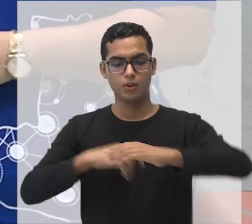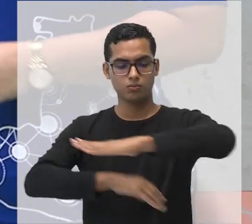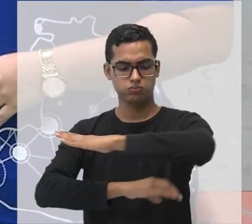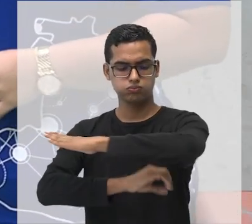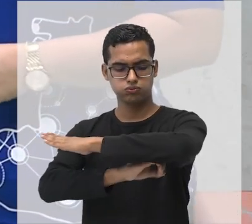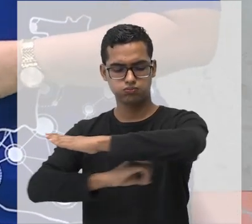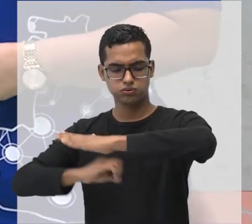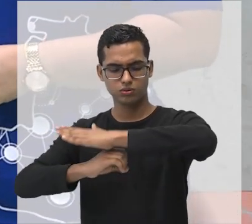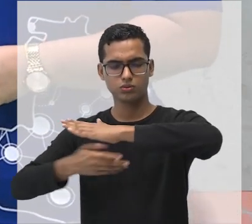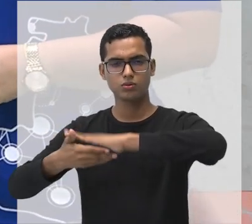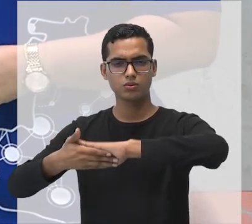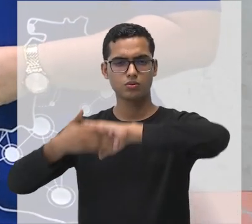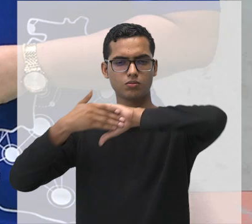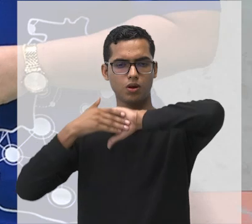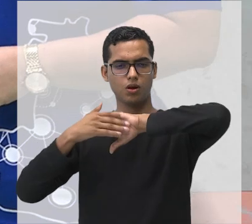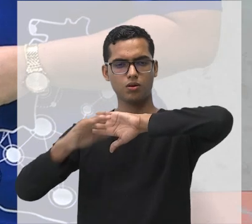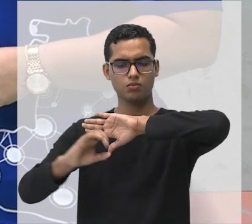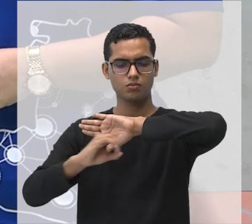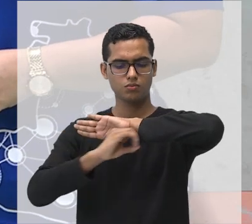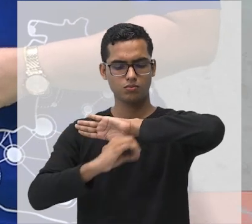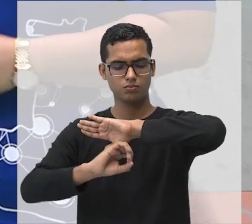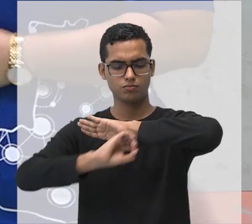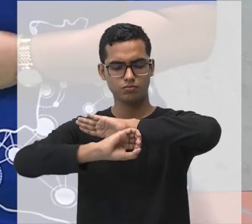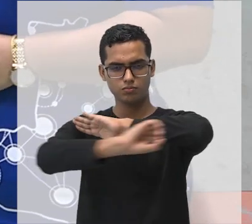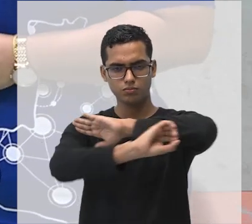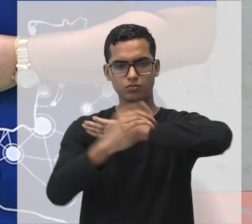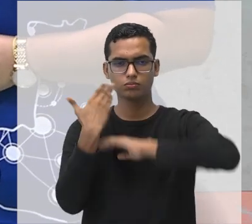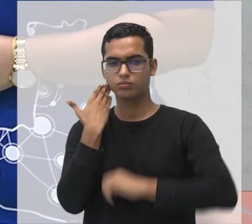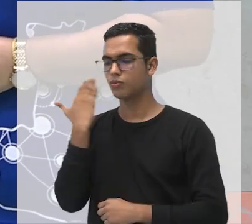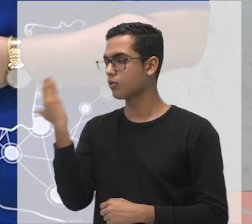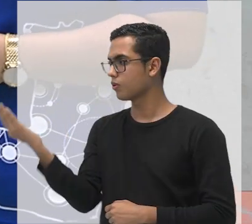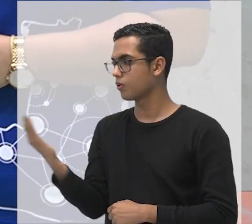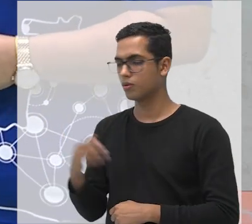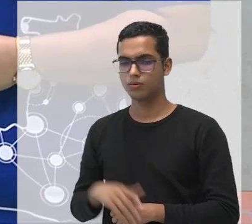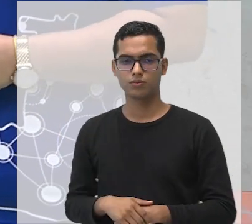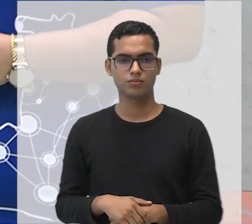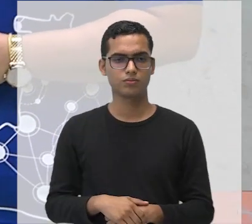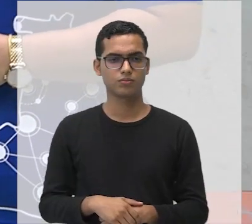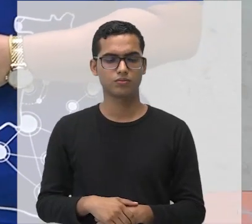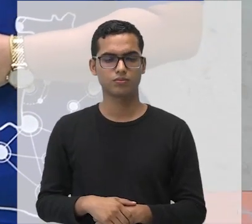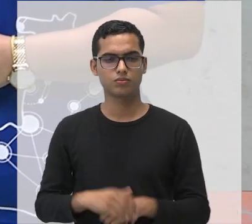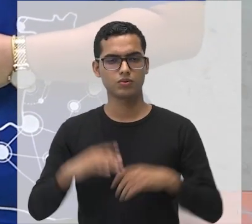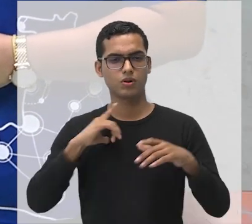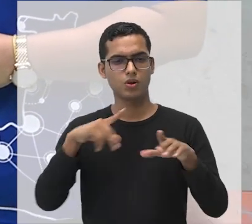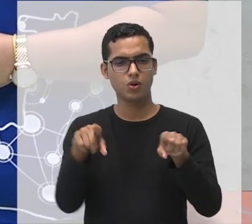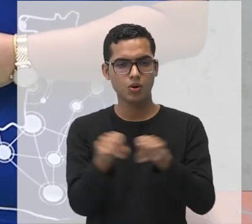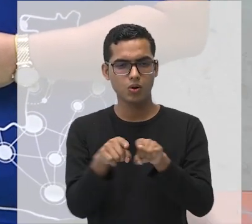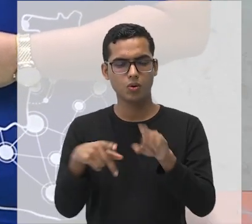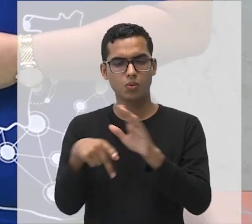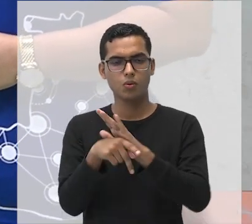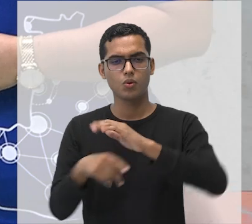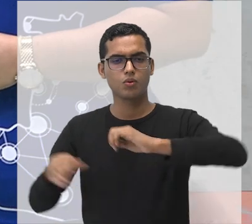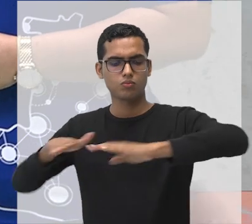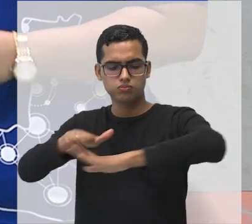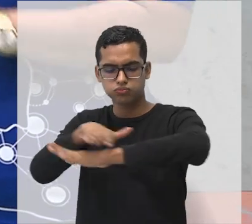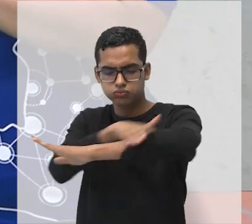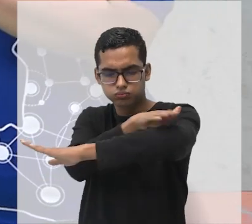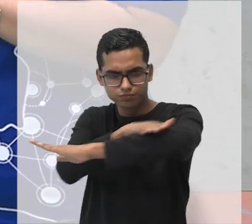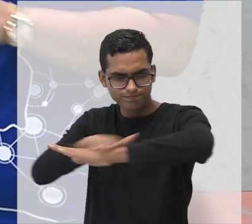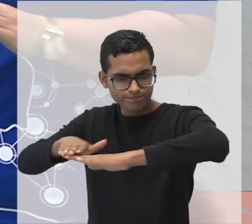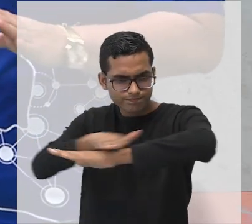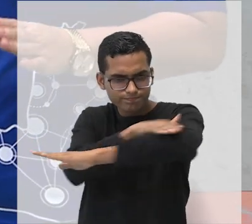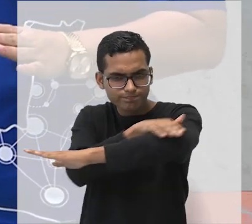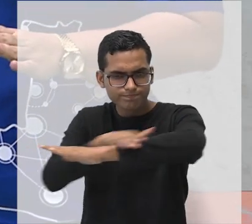né? Então olha só, elementos do skate, nós temos primeiramente a prancha, tá? Que é